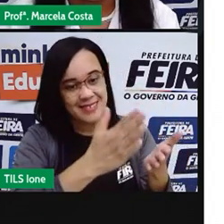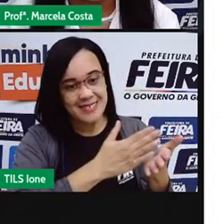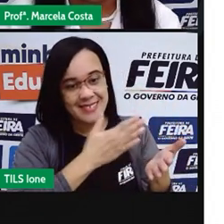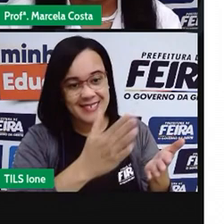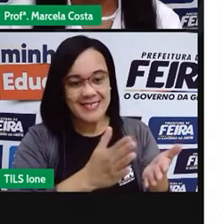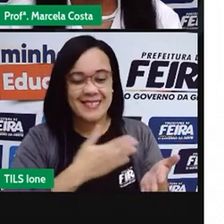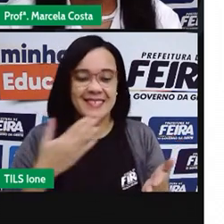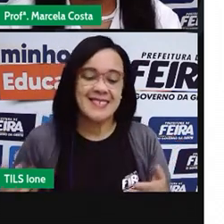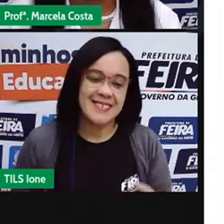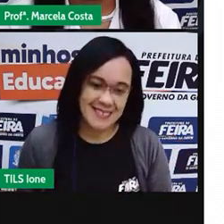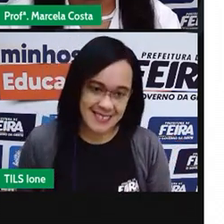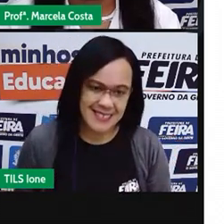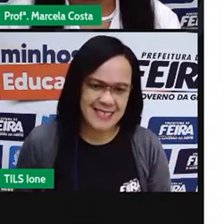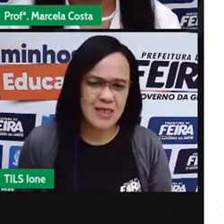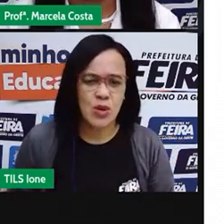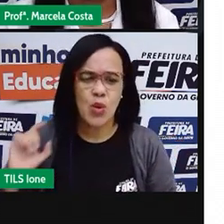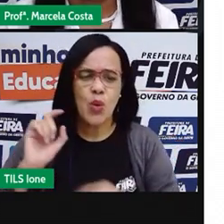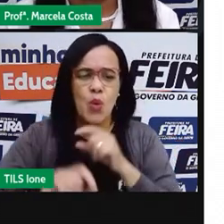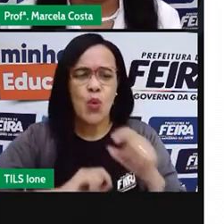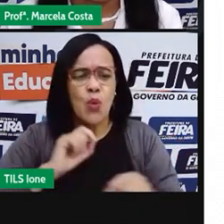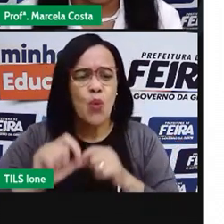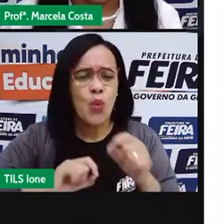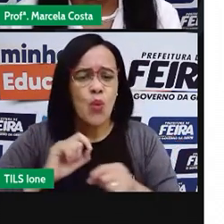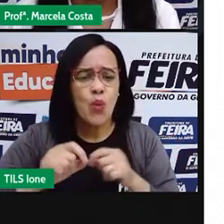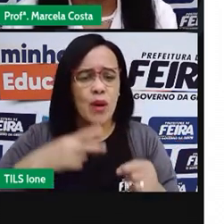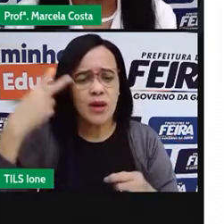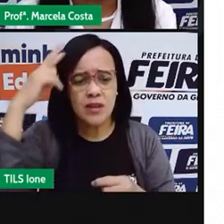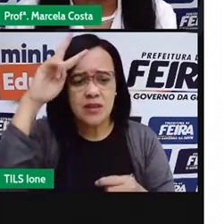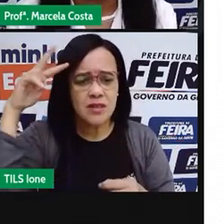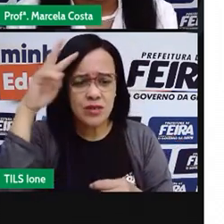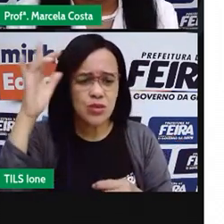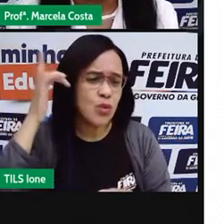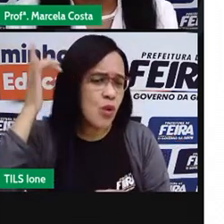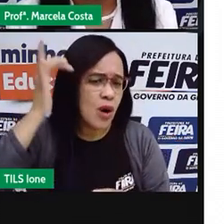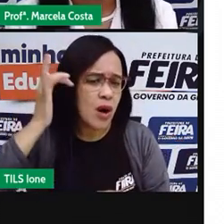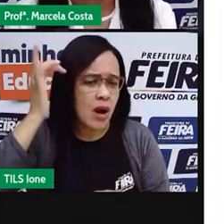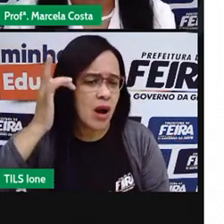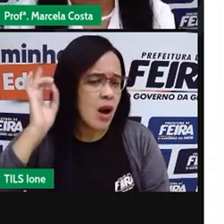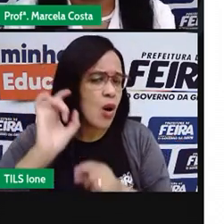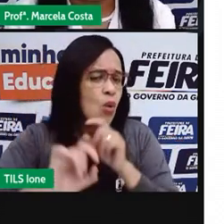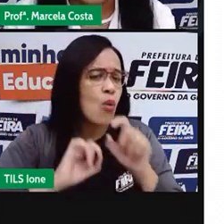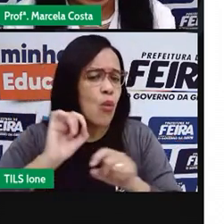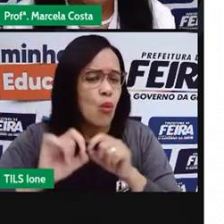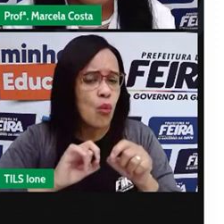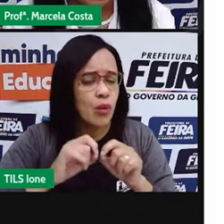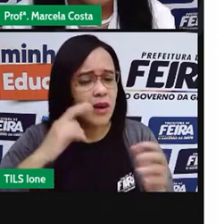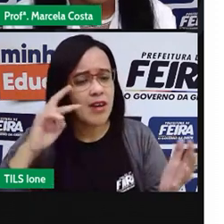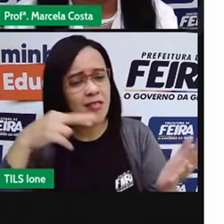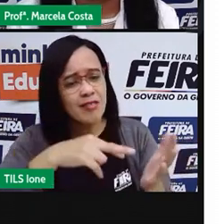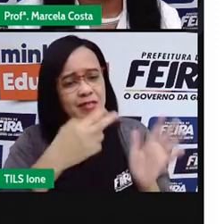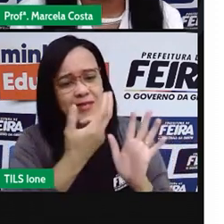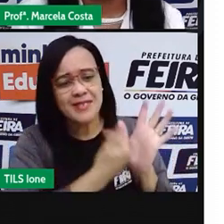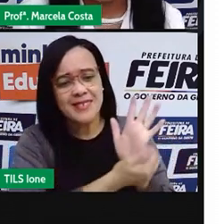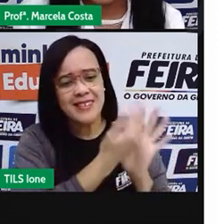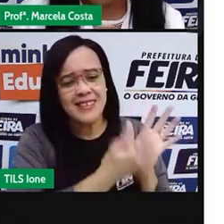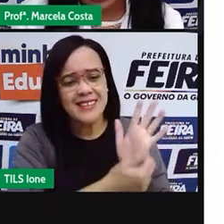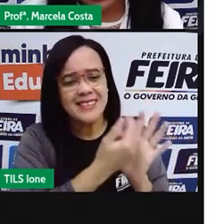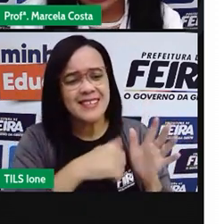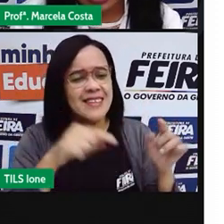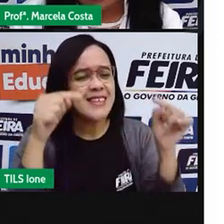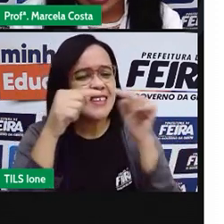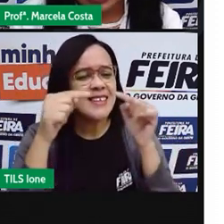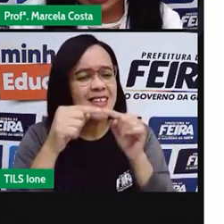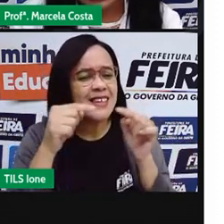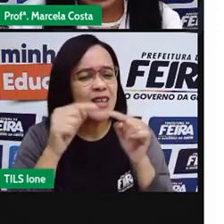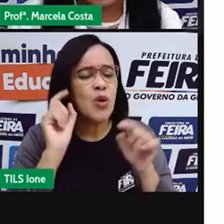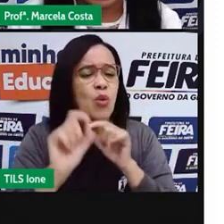lobo. O que vocês acham que tem nessa história? Olhando assim pela capa, por essa imagem